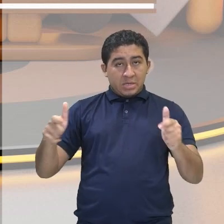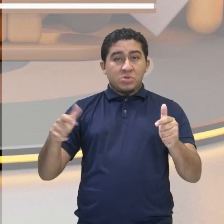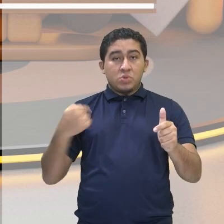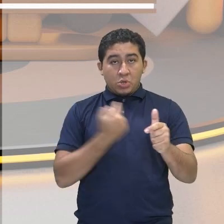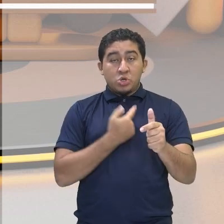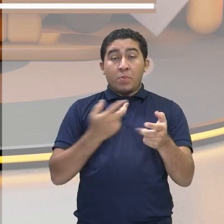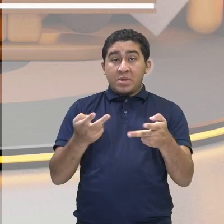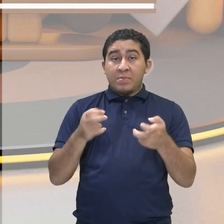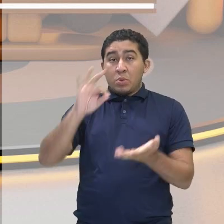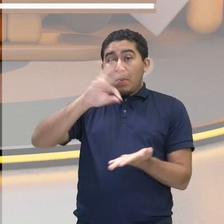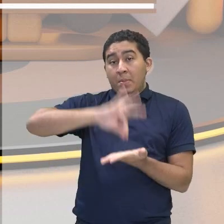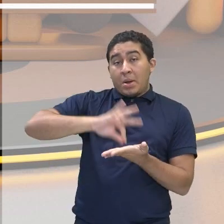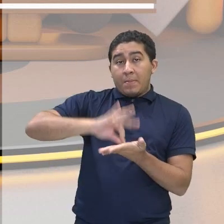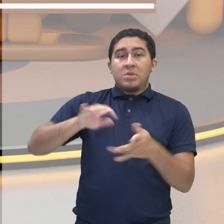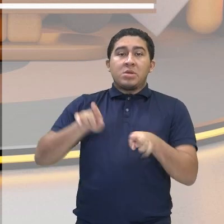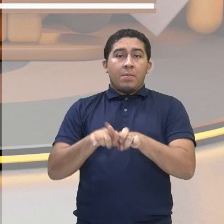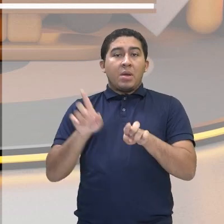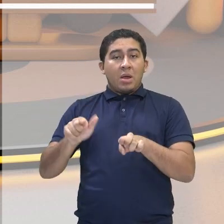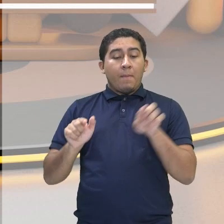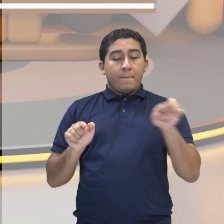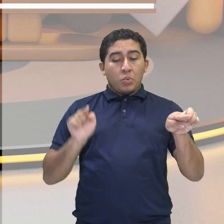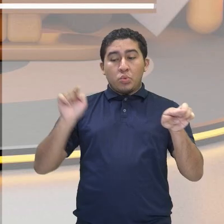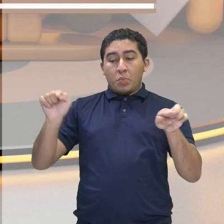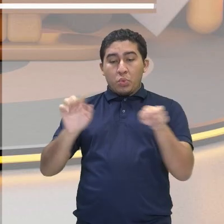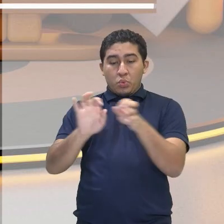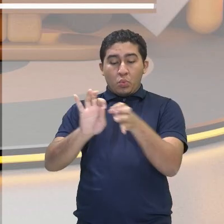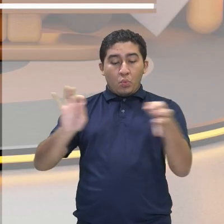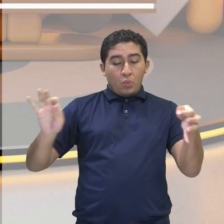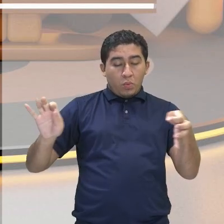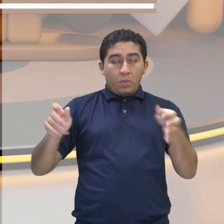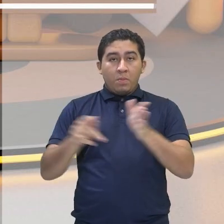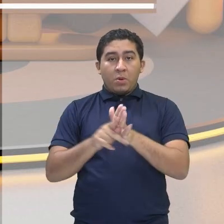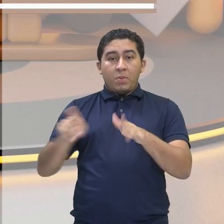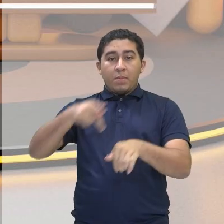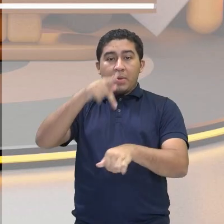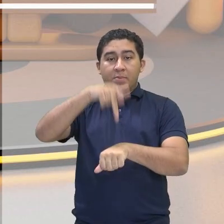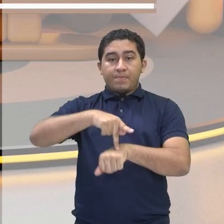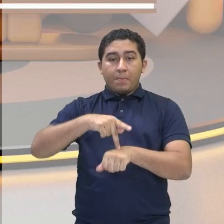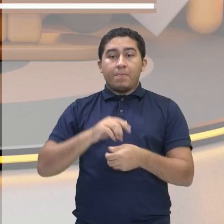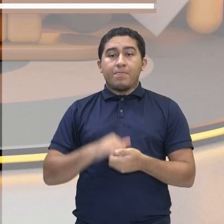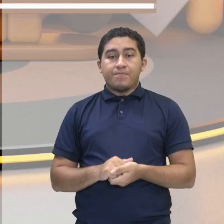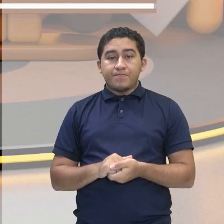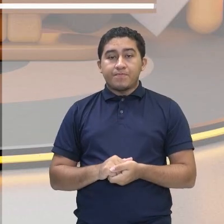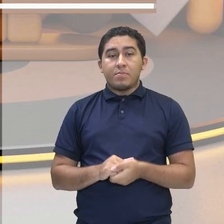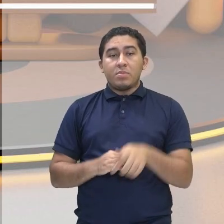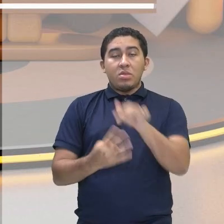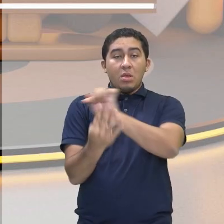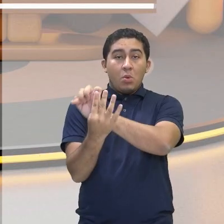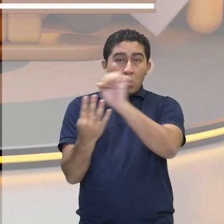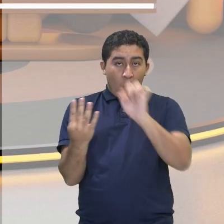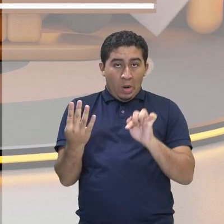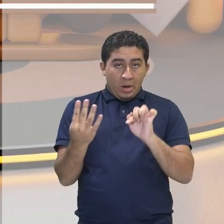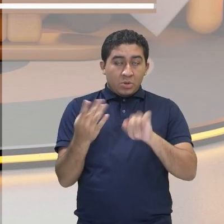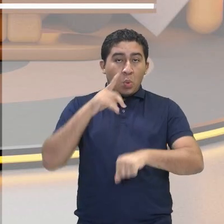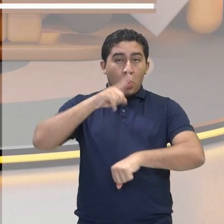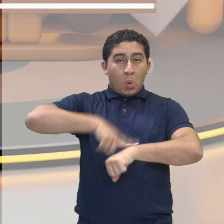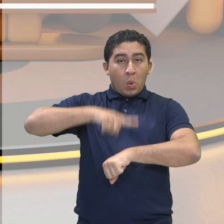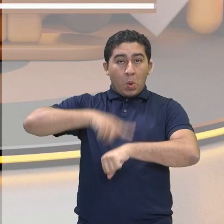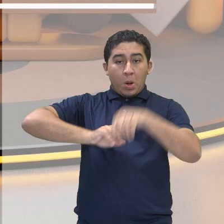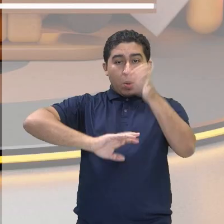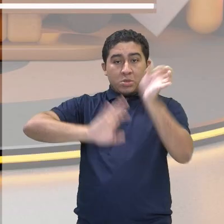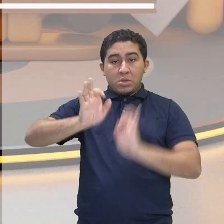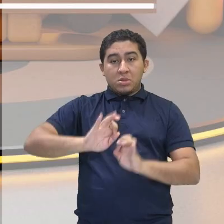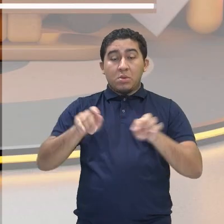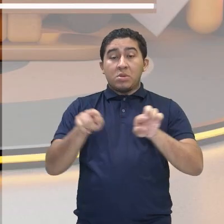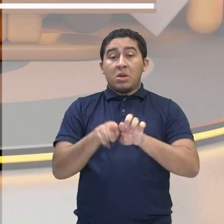nosso mapinha, que são os pontos extremos do nosso país. Ele vai ser dividido em 4 fusos e nós